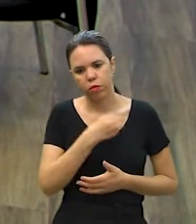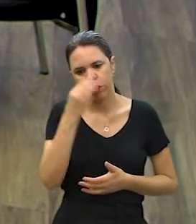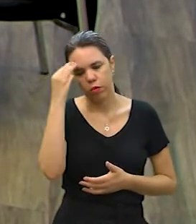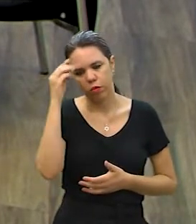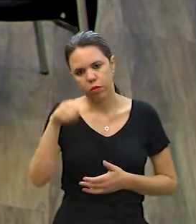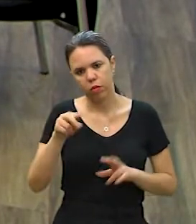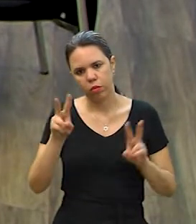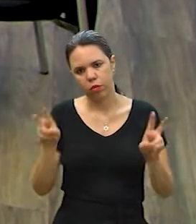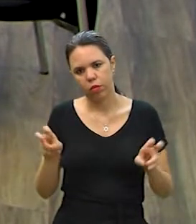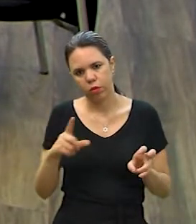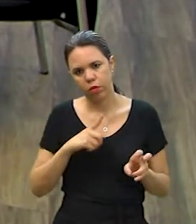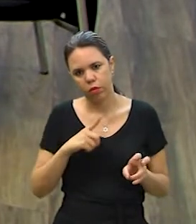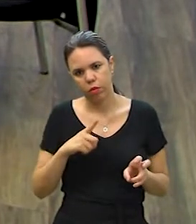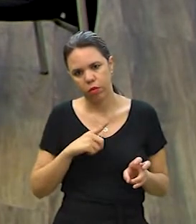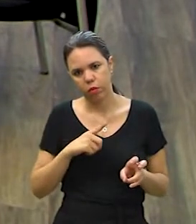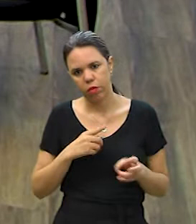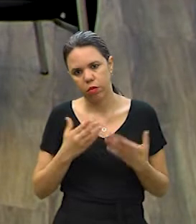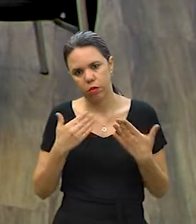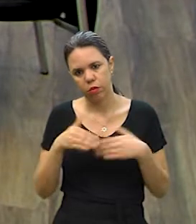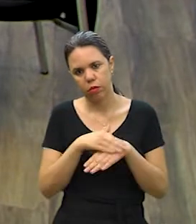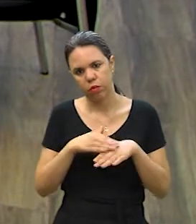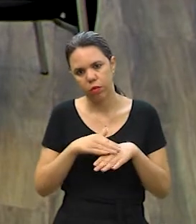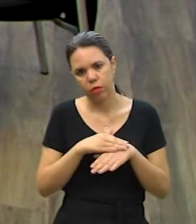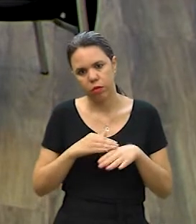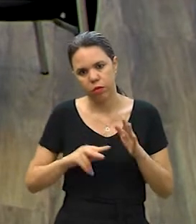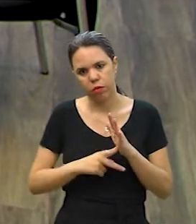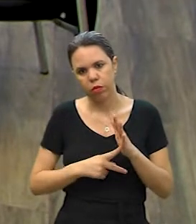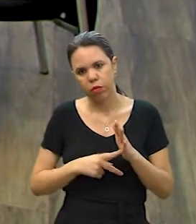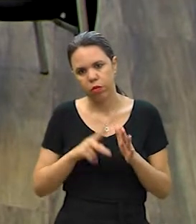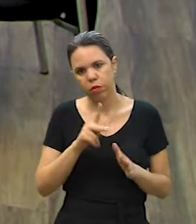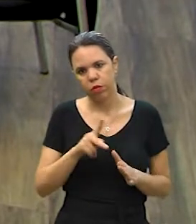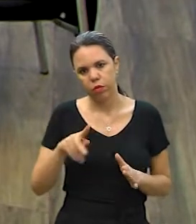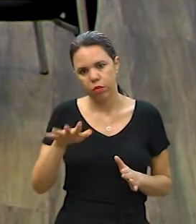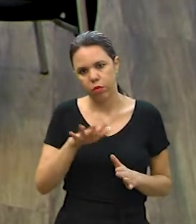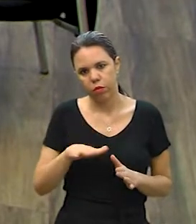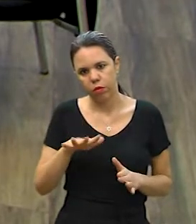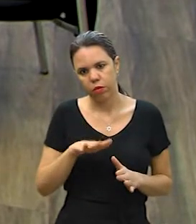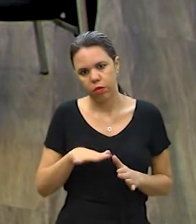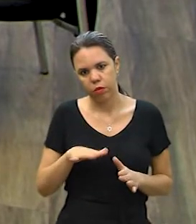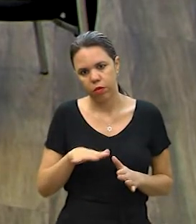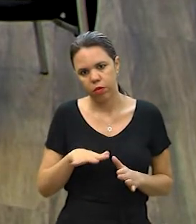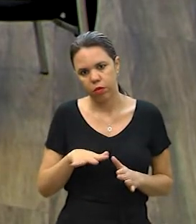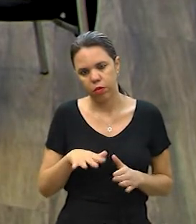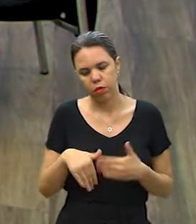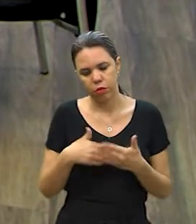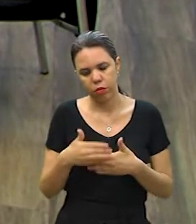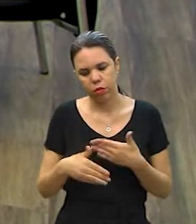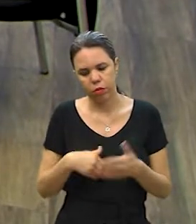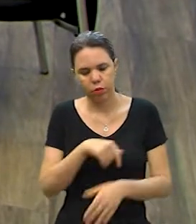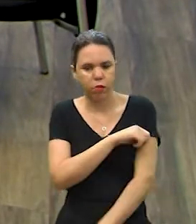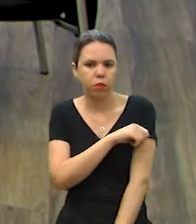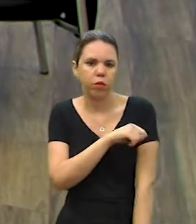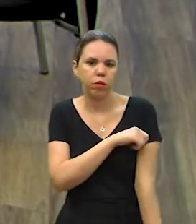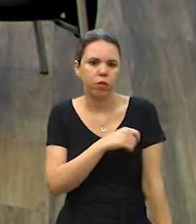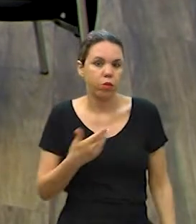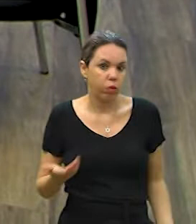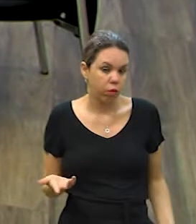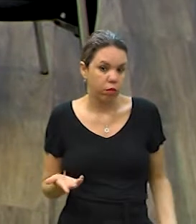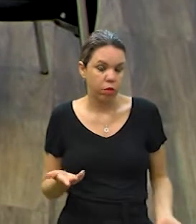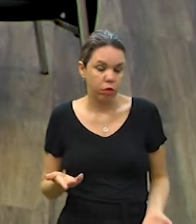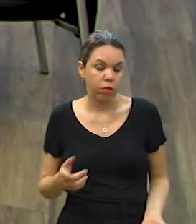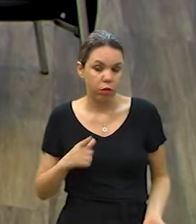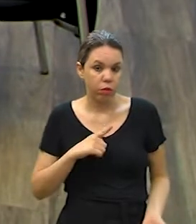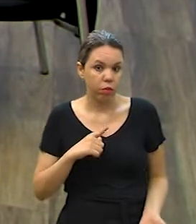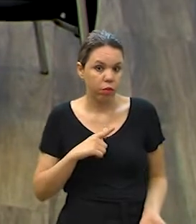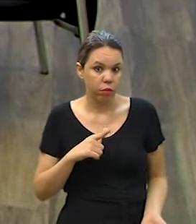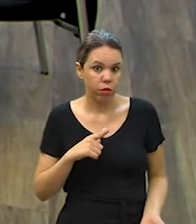um tema que tem sido abordado pelo sindicato, professores e, consequentemente, alunos. Eles